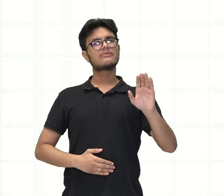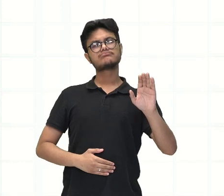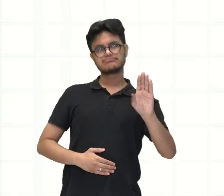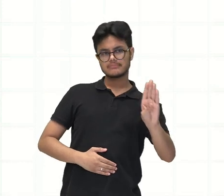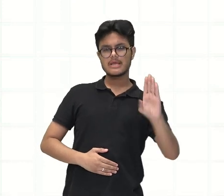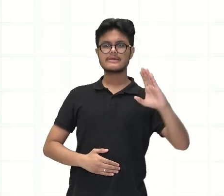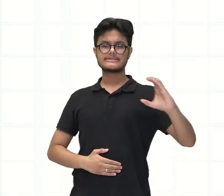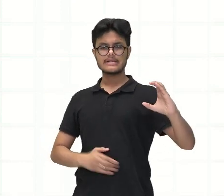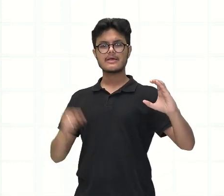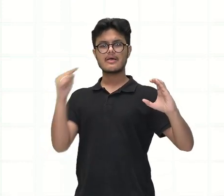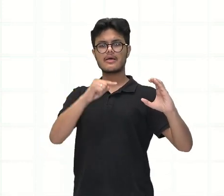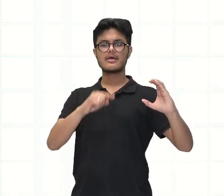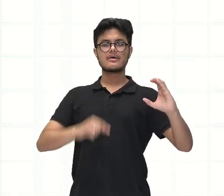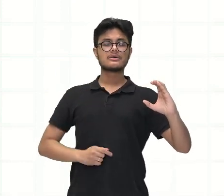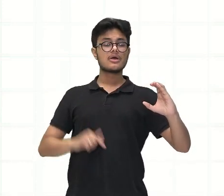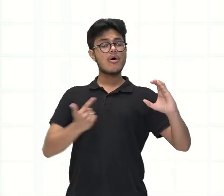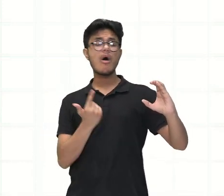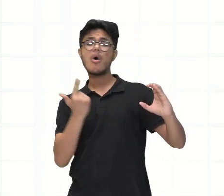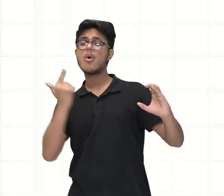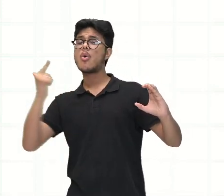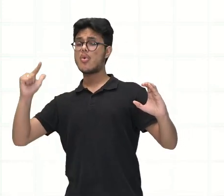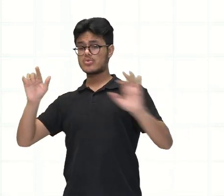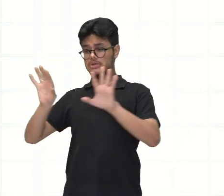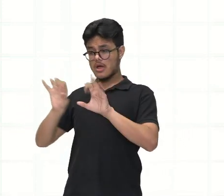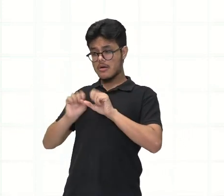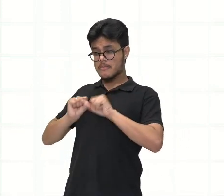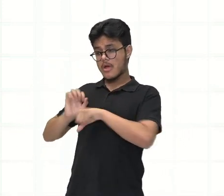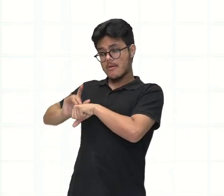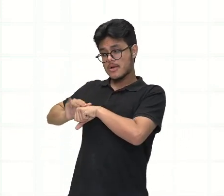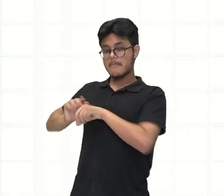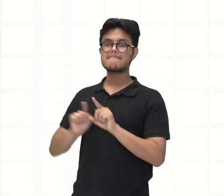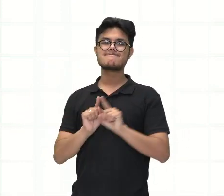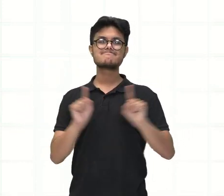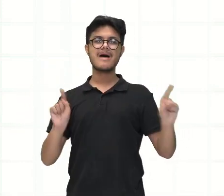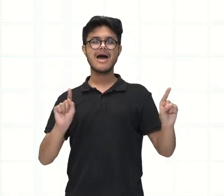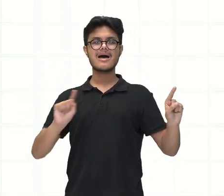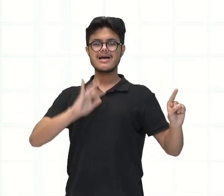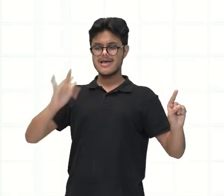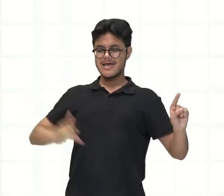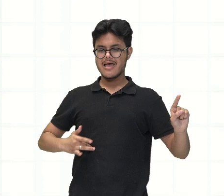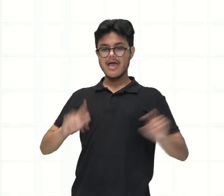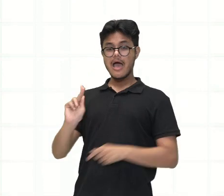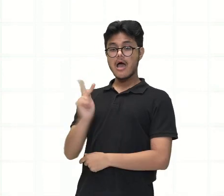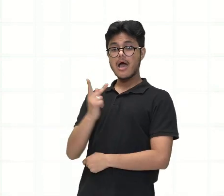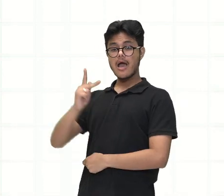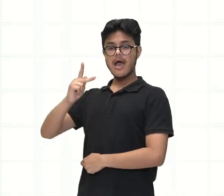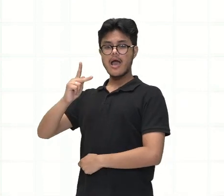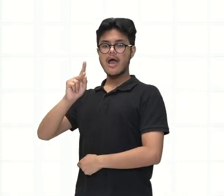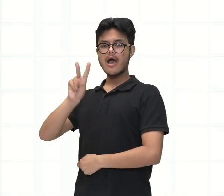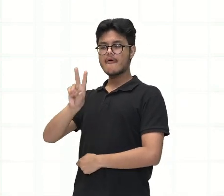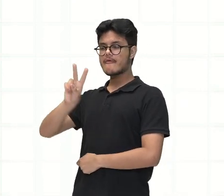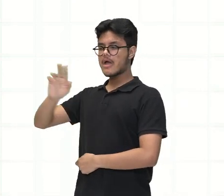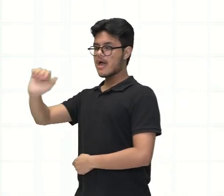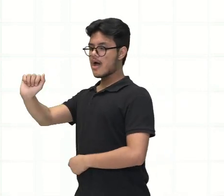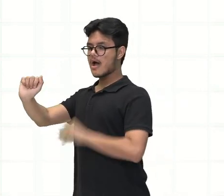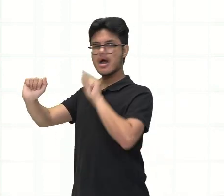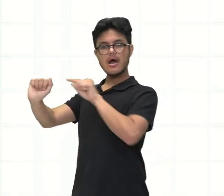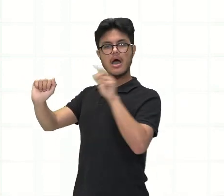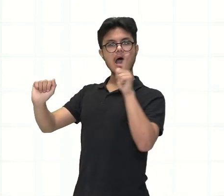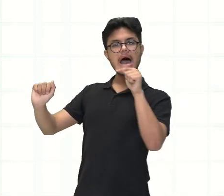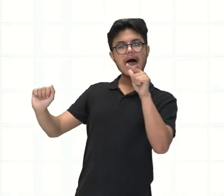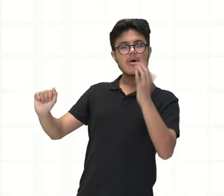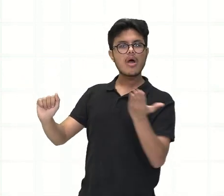de contaminação. A hepatite A, sim, é pela ingestão de água ou